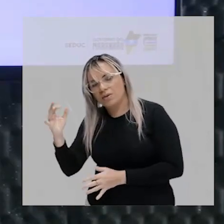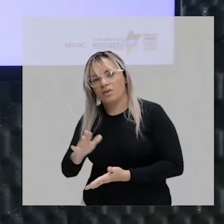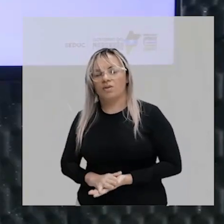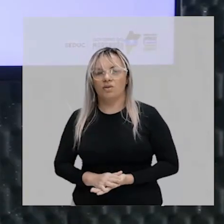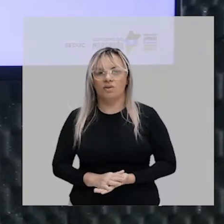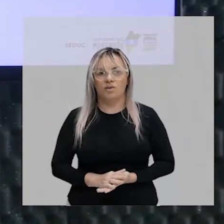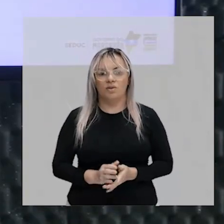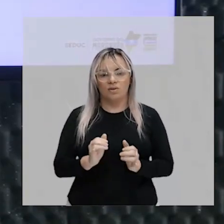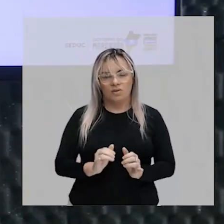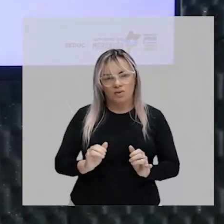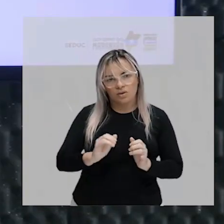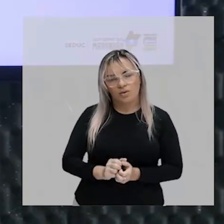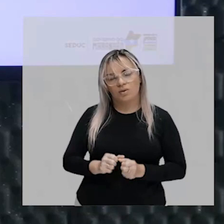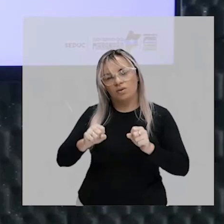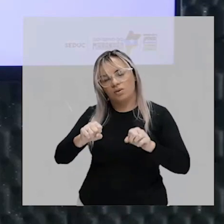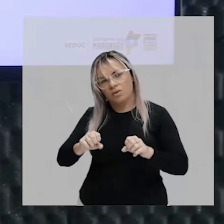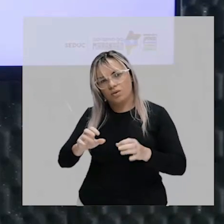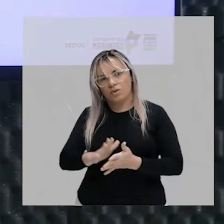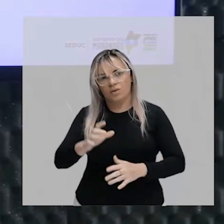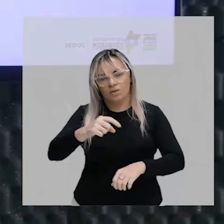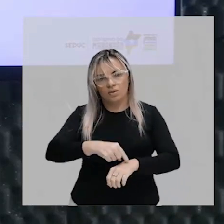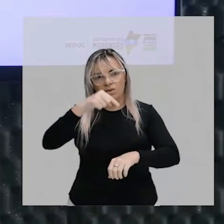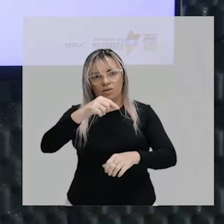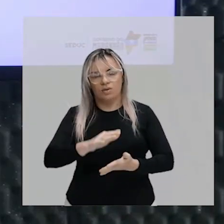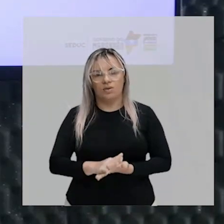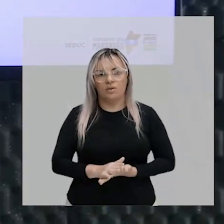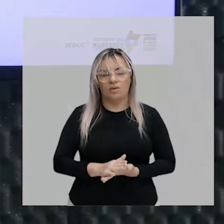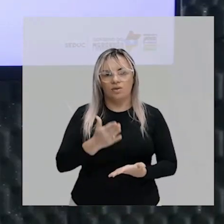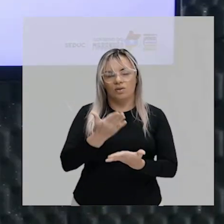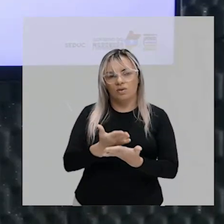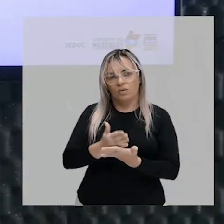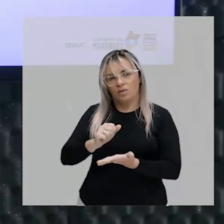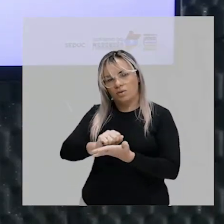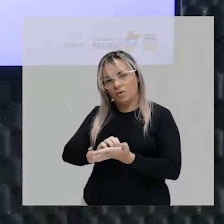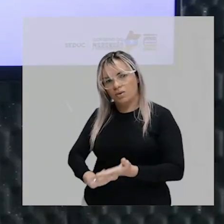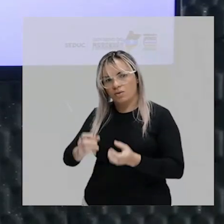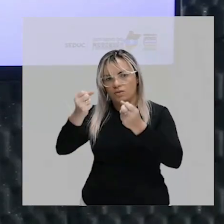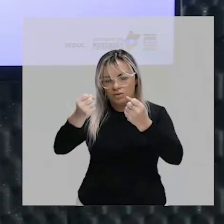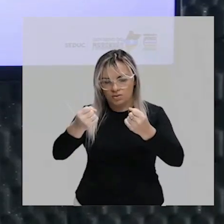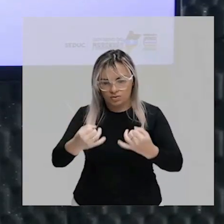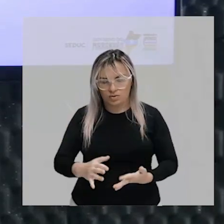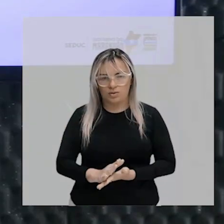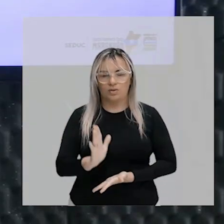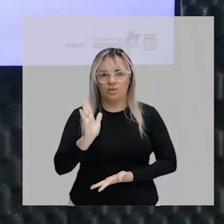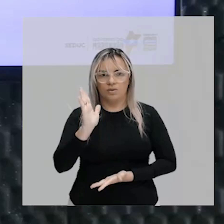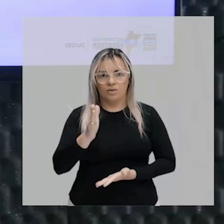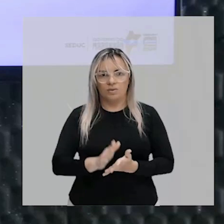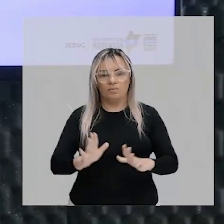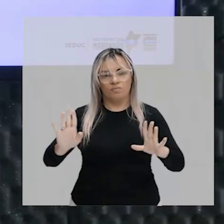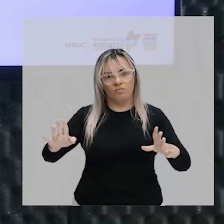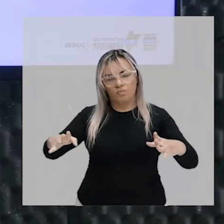eu disse para você hoje nós vamos neste momento nós vamos trabalhar alguns exercícios comentados Então já vamos ficar